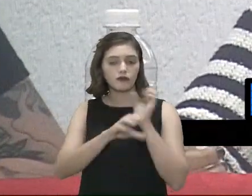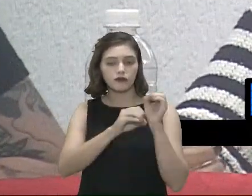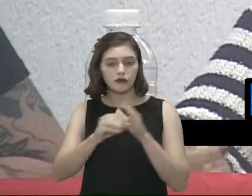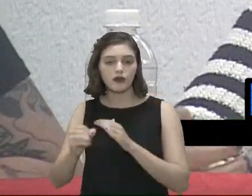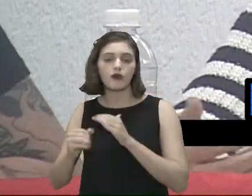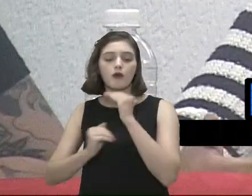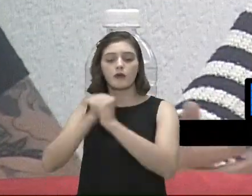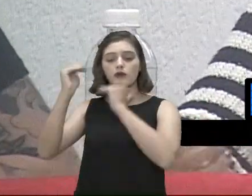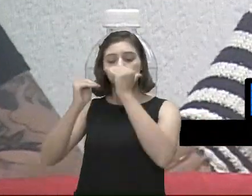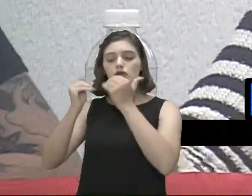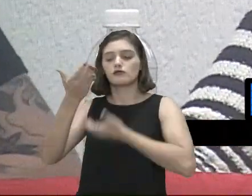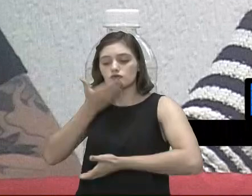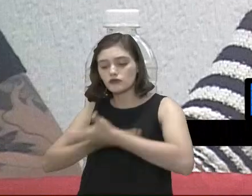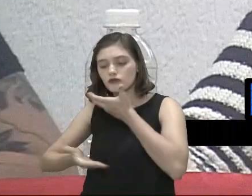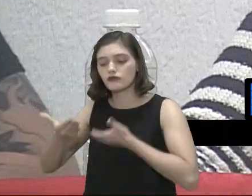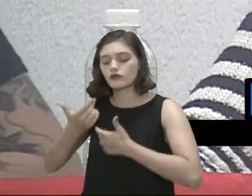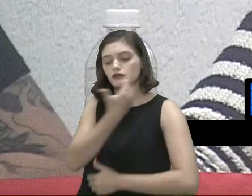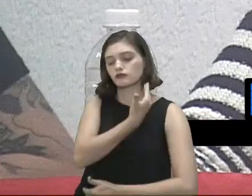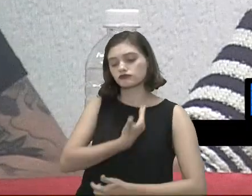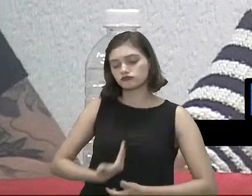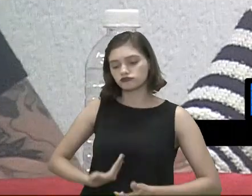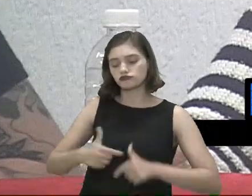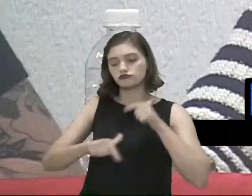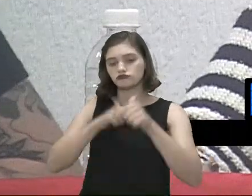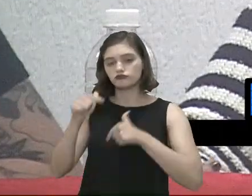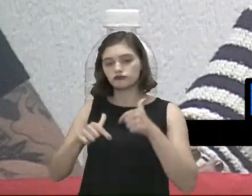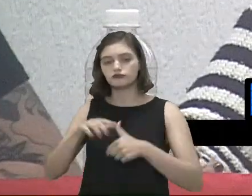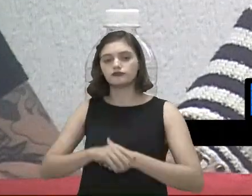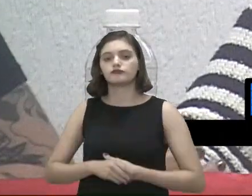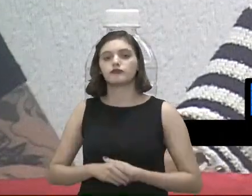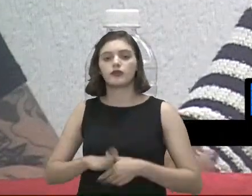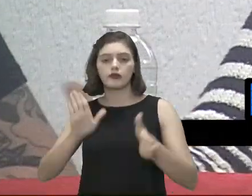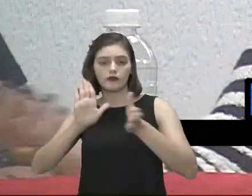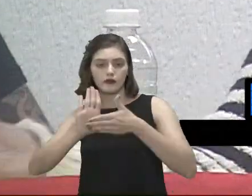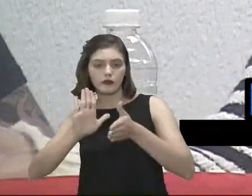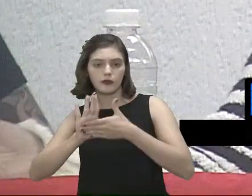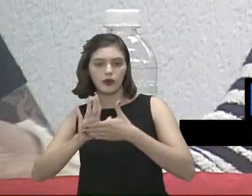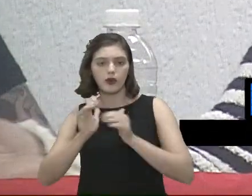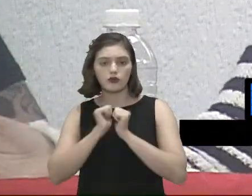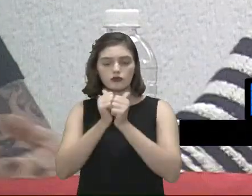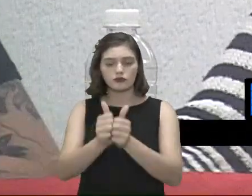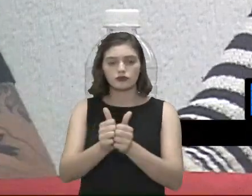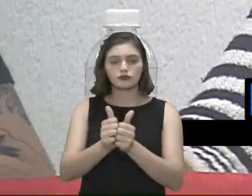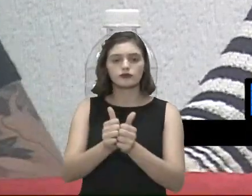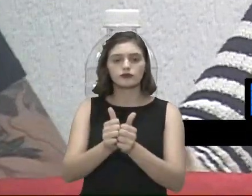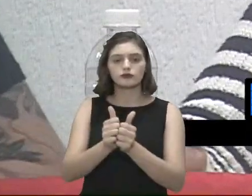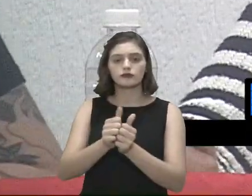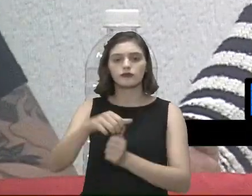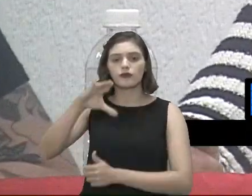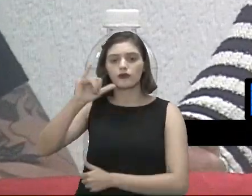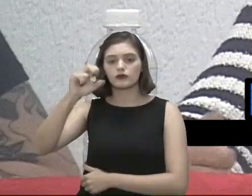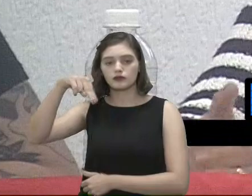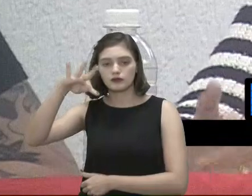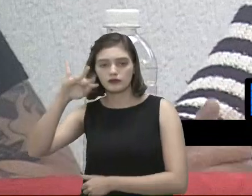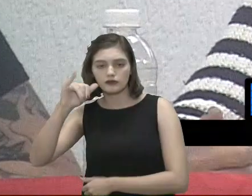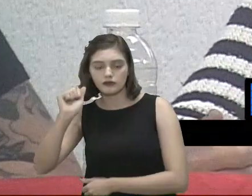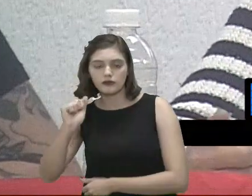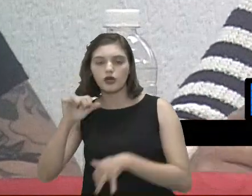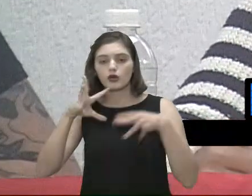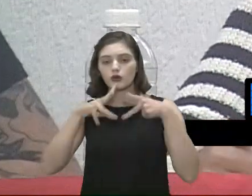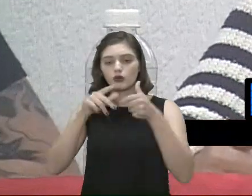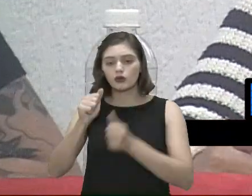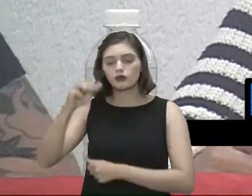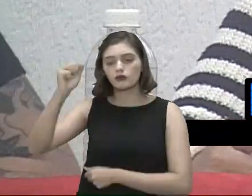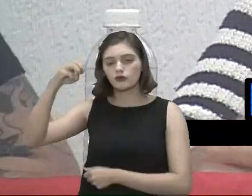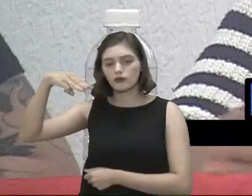de diálogo de servidores entre servidores, que foi proporcionado em conjunto com a Cíntia, né, lá do pessoal, a equipe do